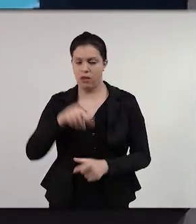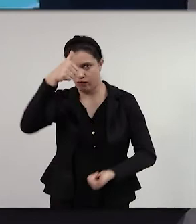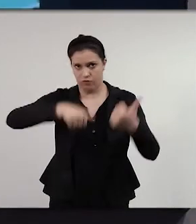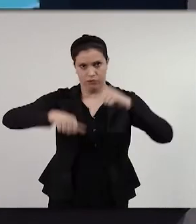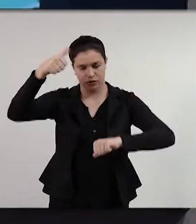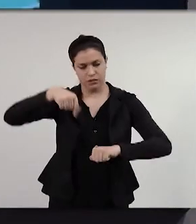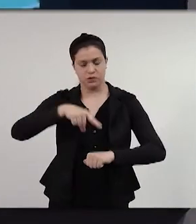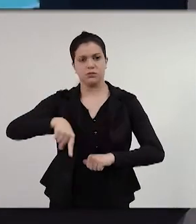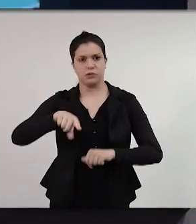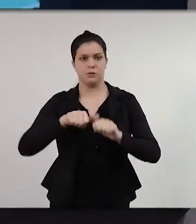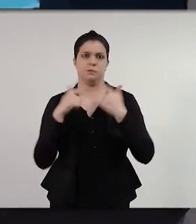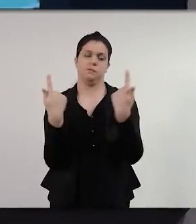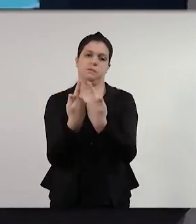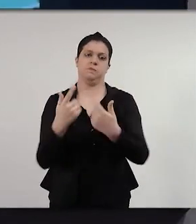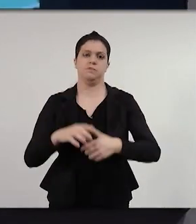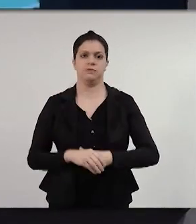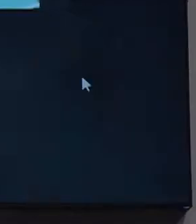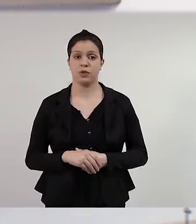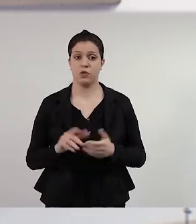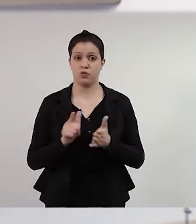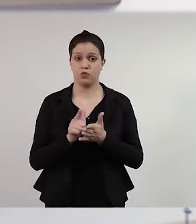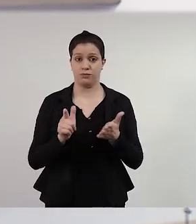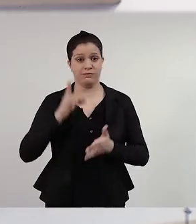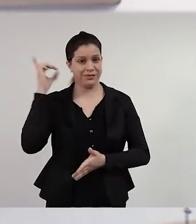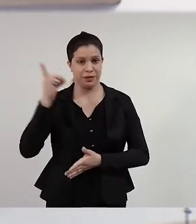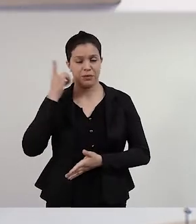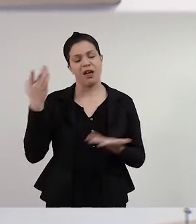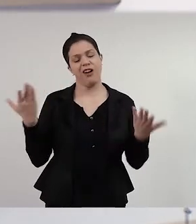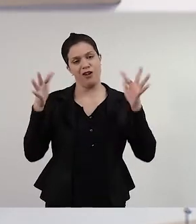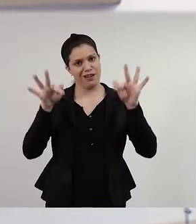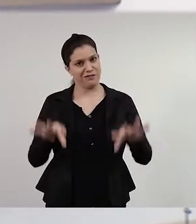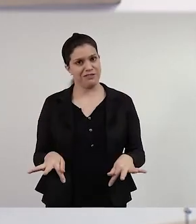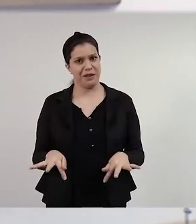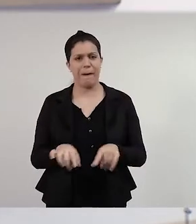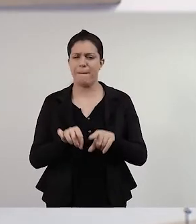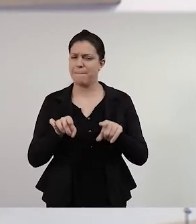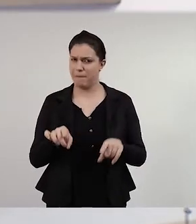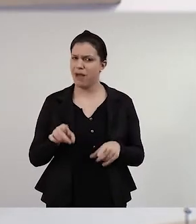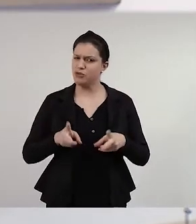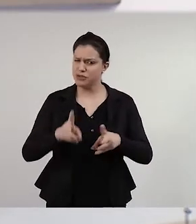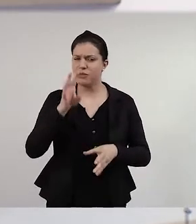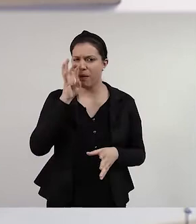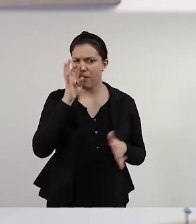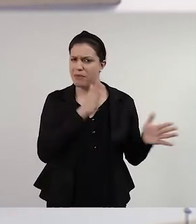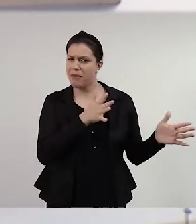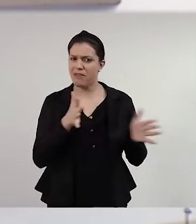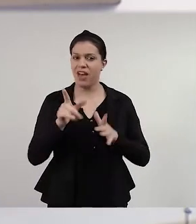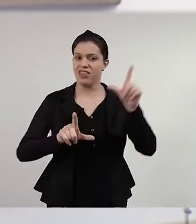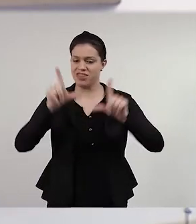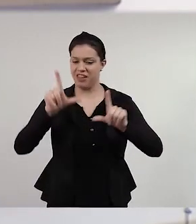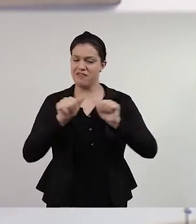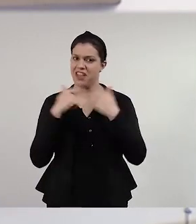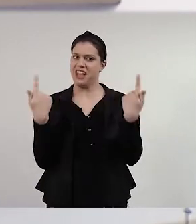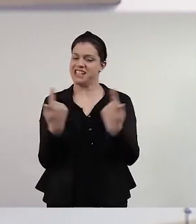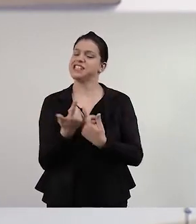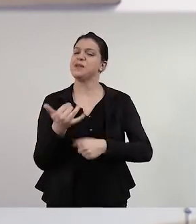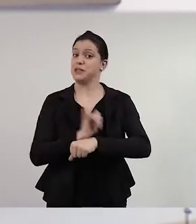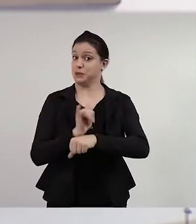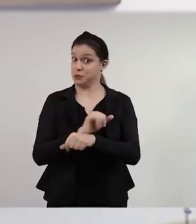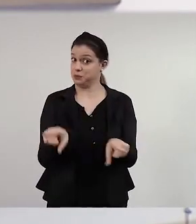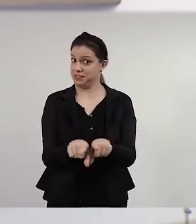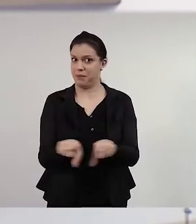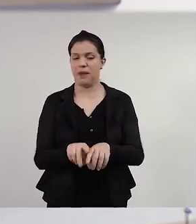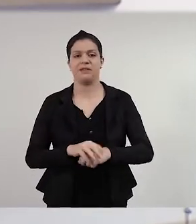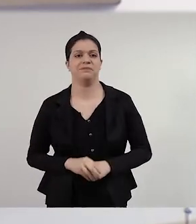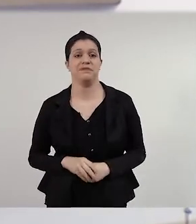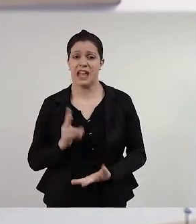Redação e para as comissões de mérito. O Jornal Parlamentar fica por aqui. Não deixe de acompanhar as estreias da TV